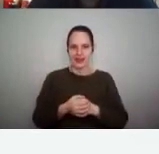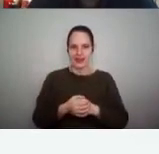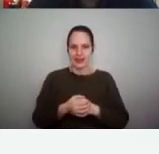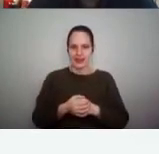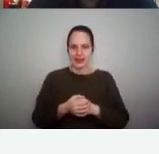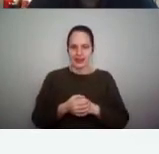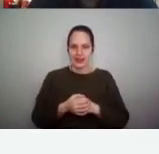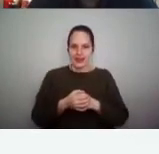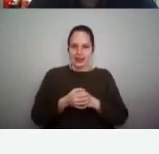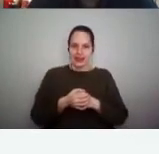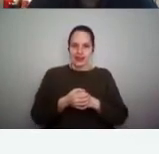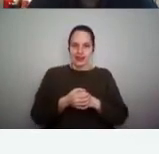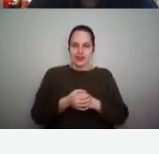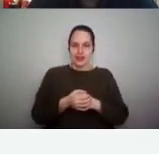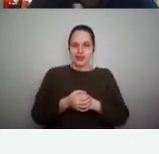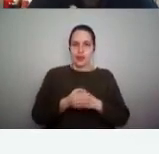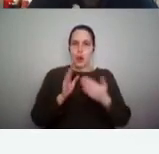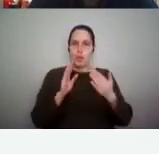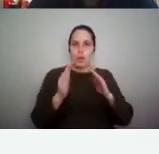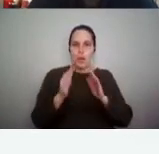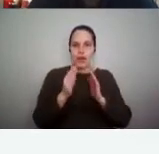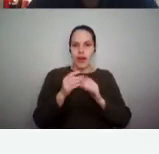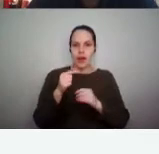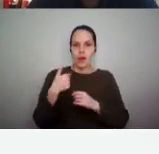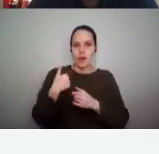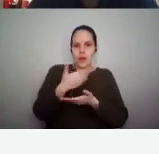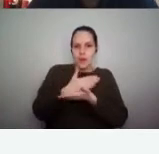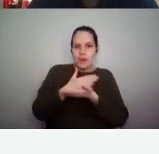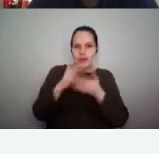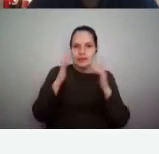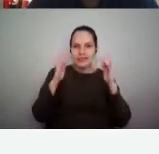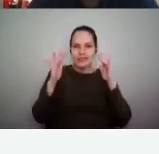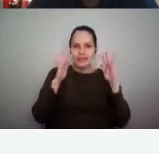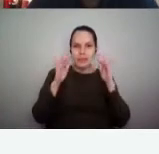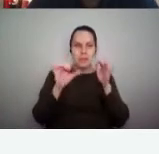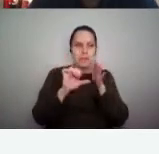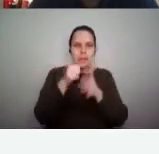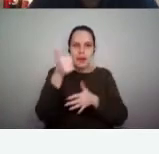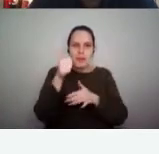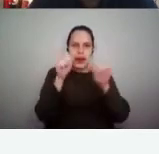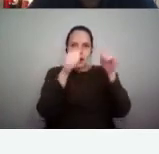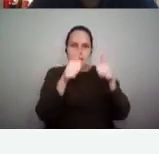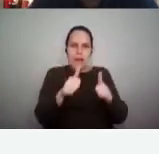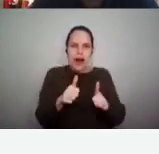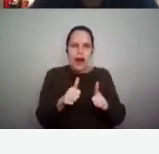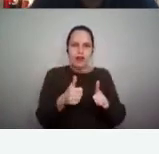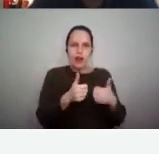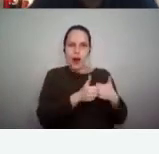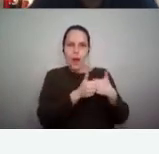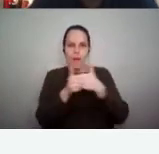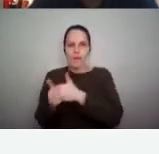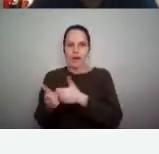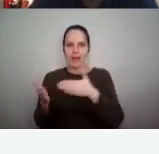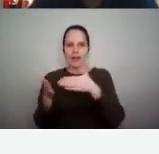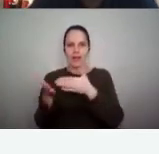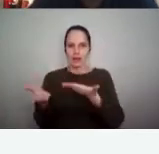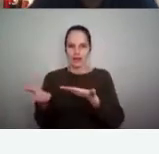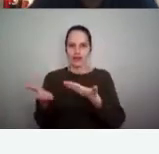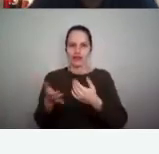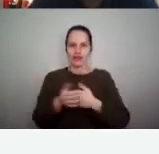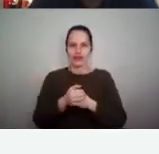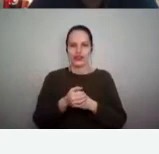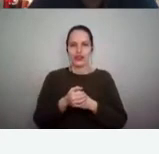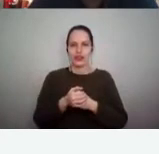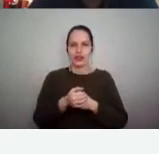Aí o boneco, que foi o início da minha reflexão, a minha primeira imagem disparadora, me acompanha até hoje, né?